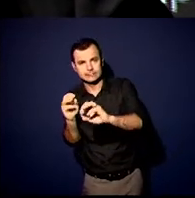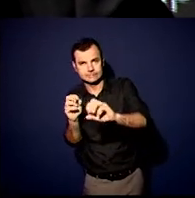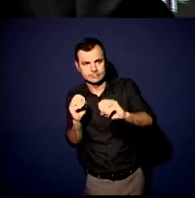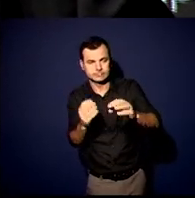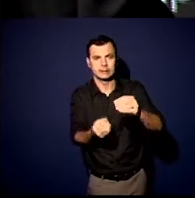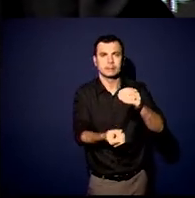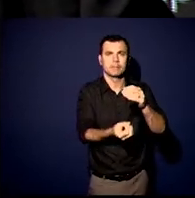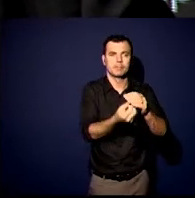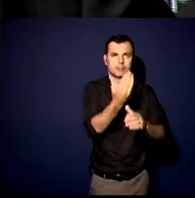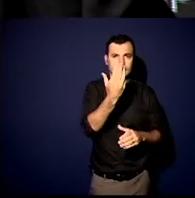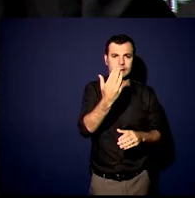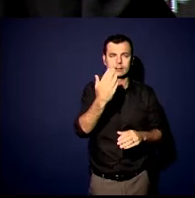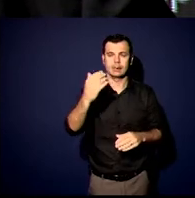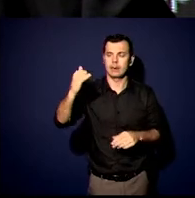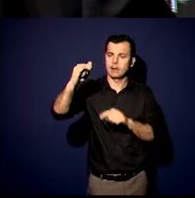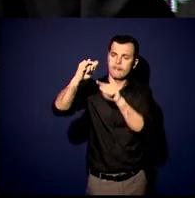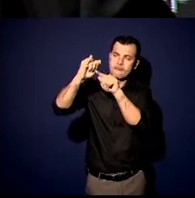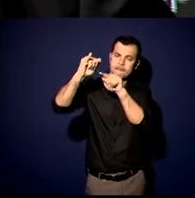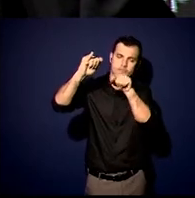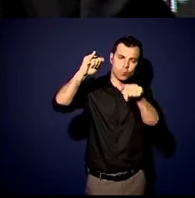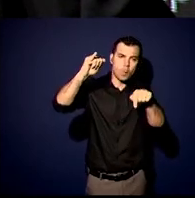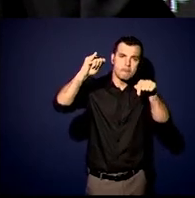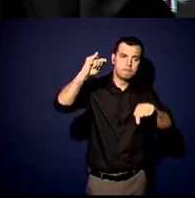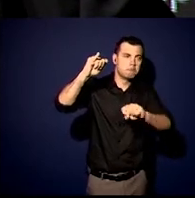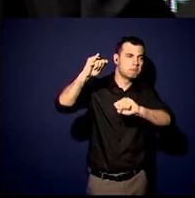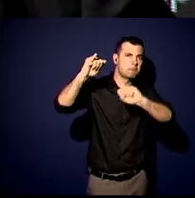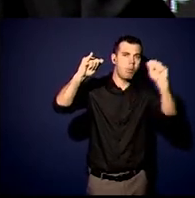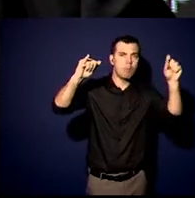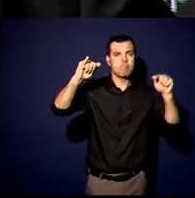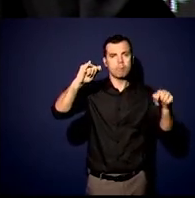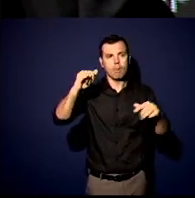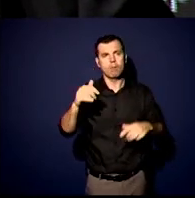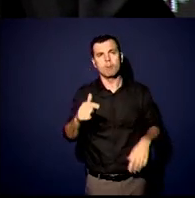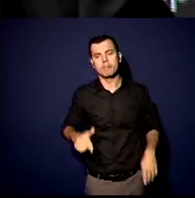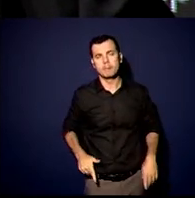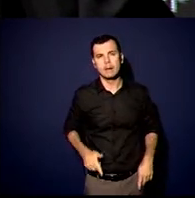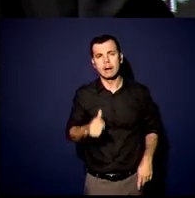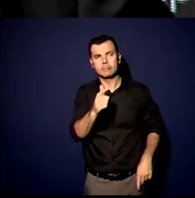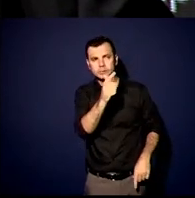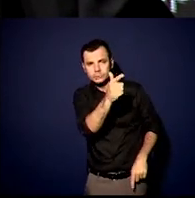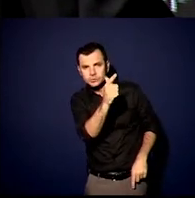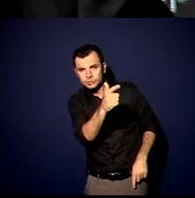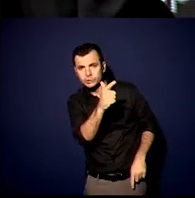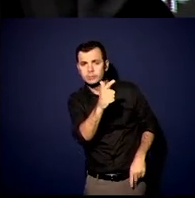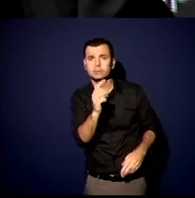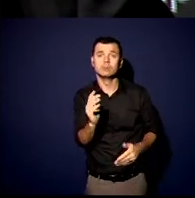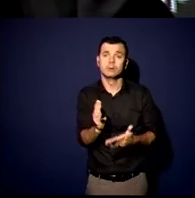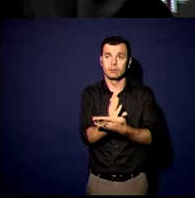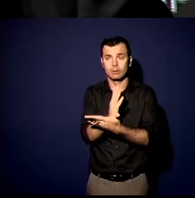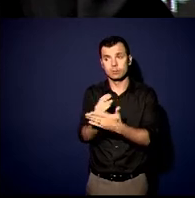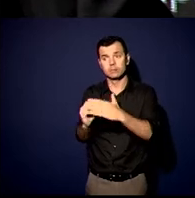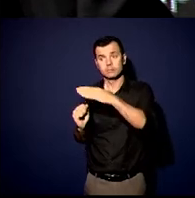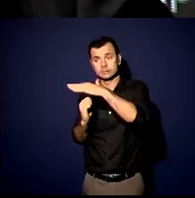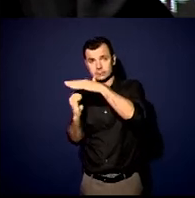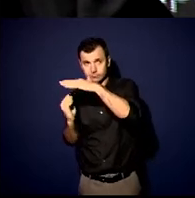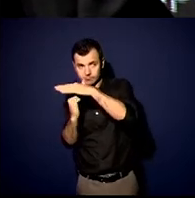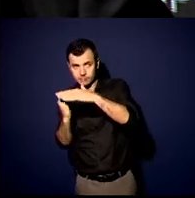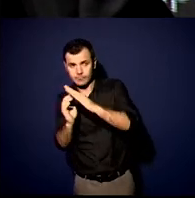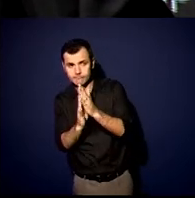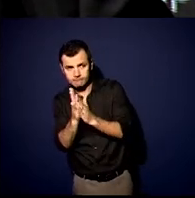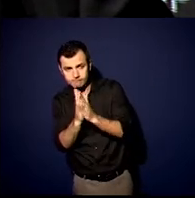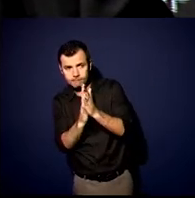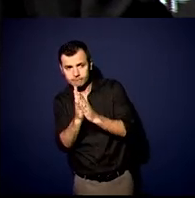dá tiros e assim sucessivamente porque uma empresa explora com modelos de negócios esse tipo de atividade para lucrar